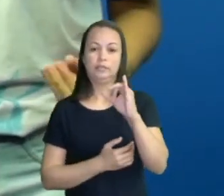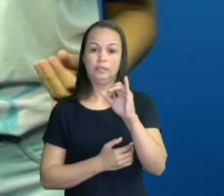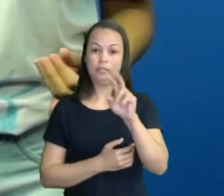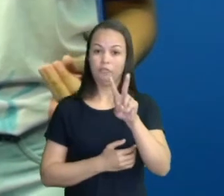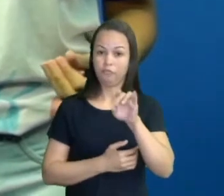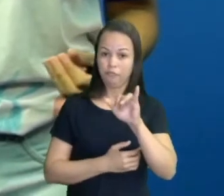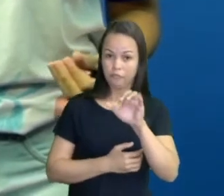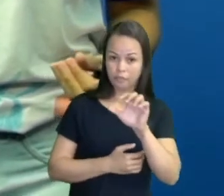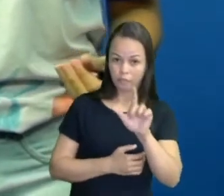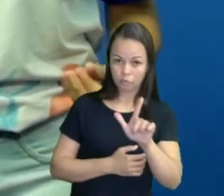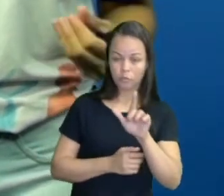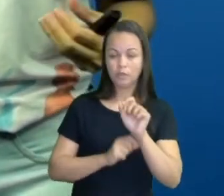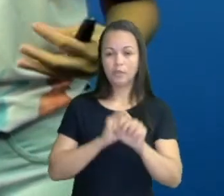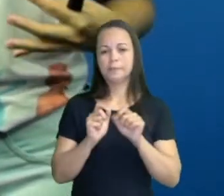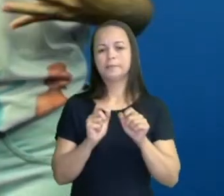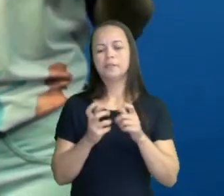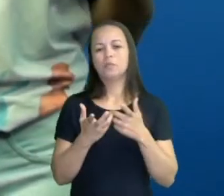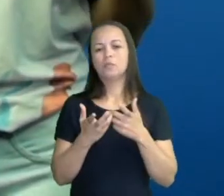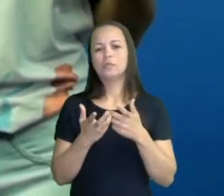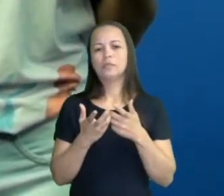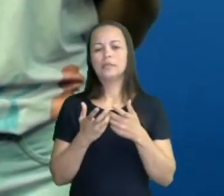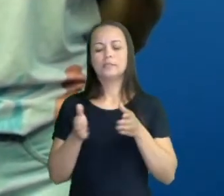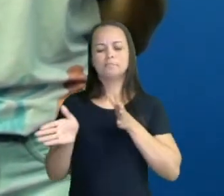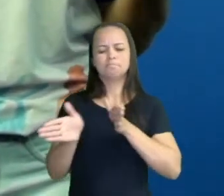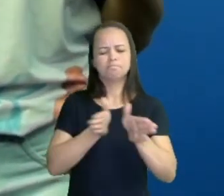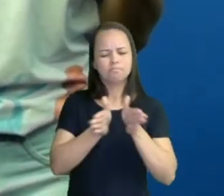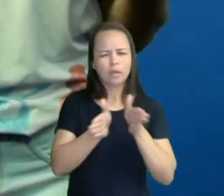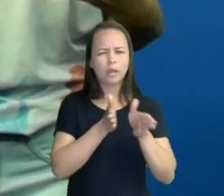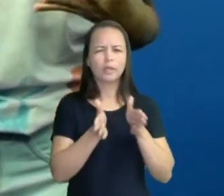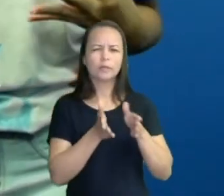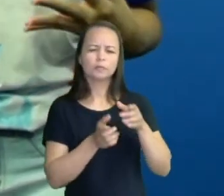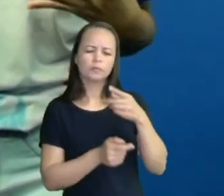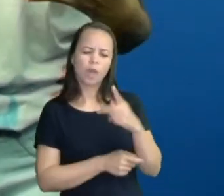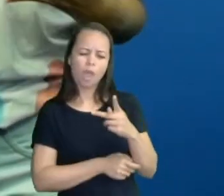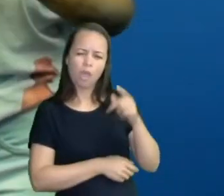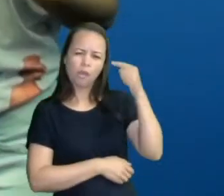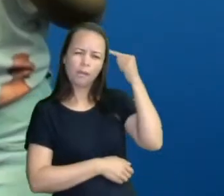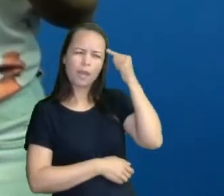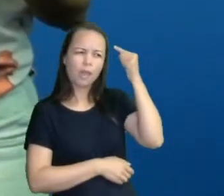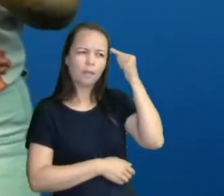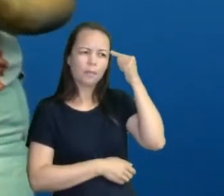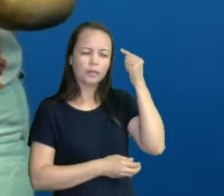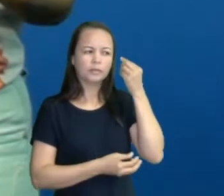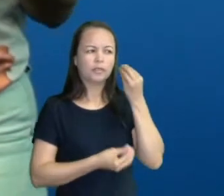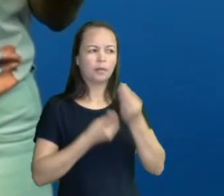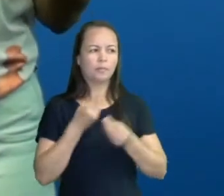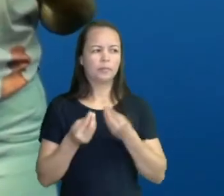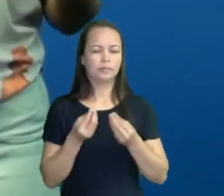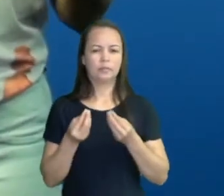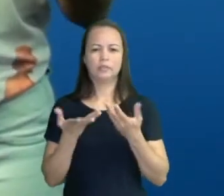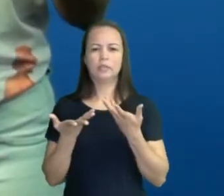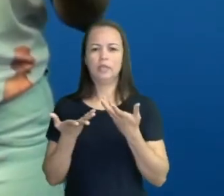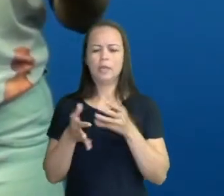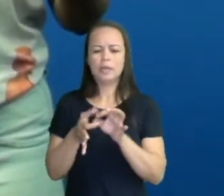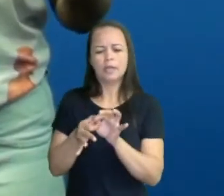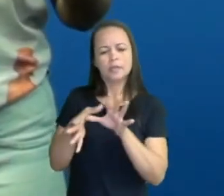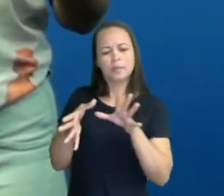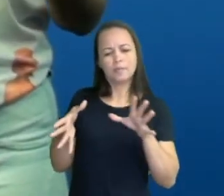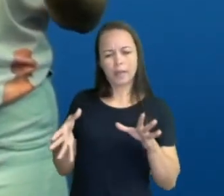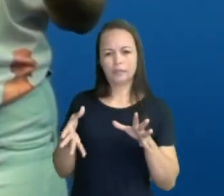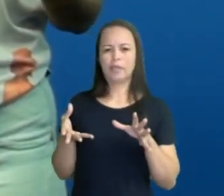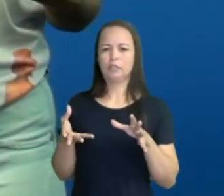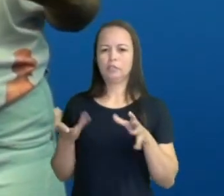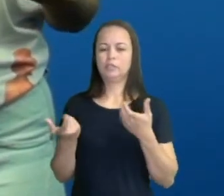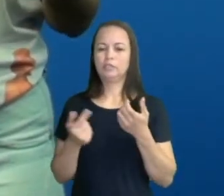Porque nesse período, esses pensamentos libertários que nós chamamos